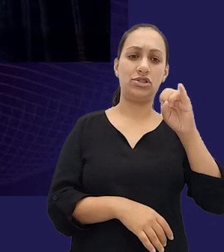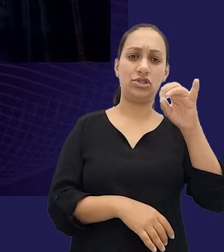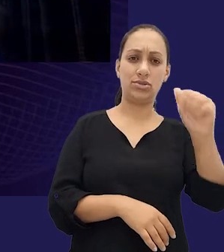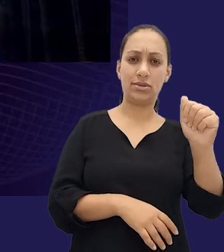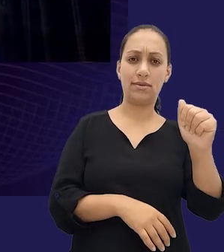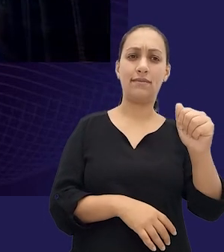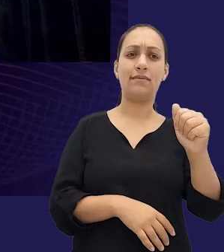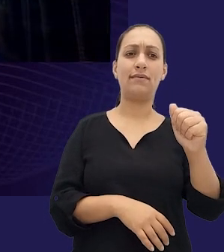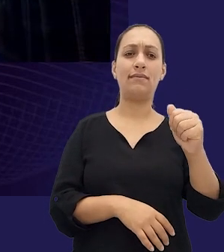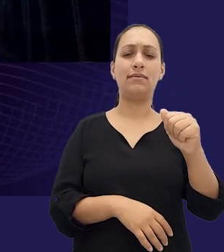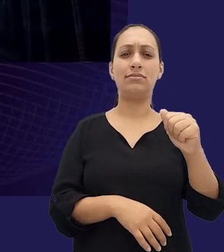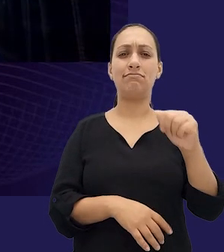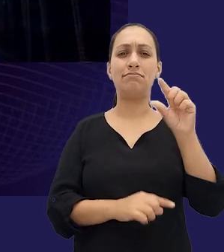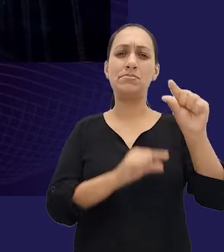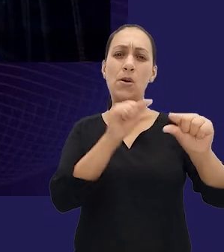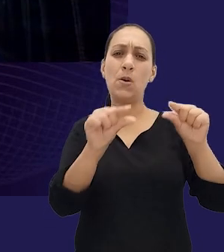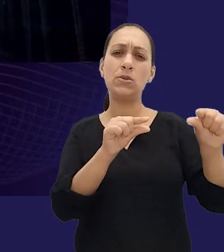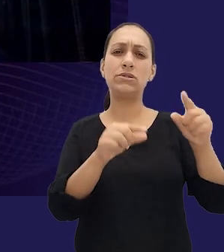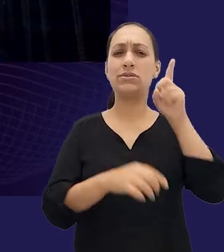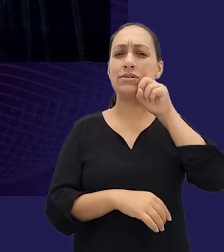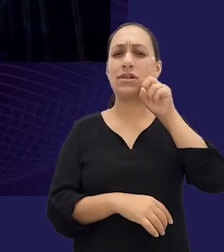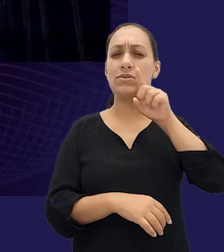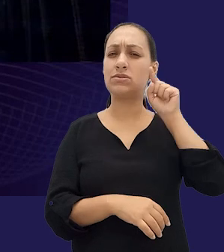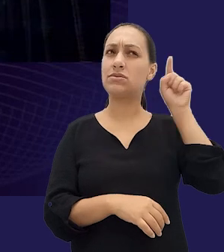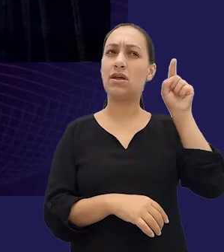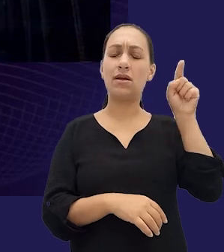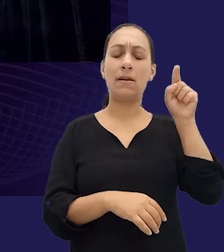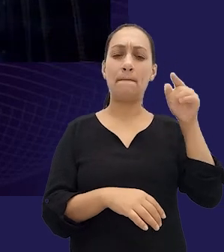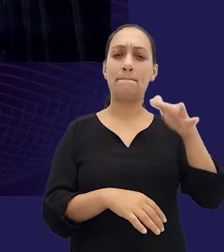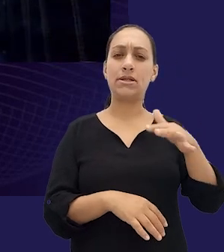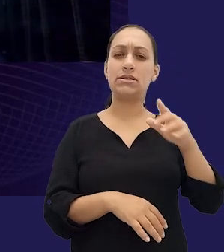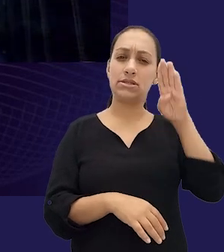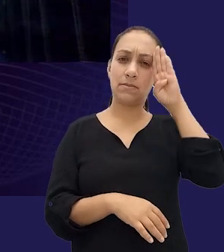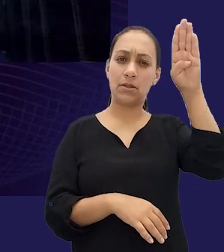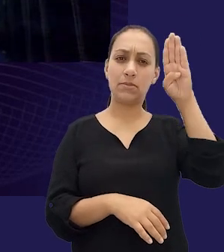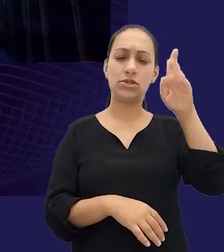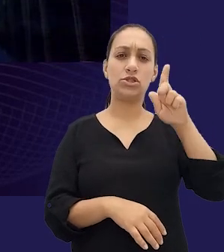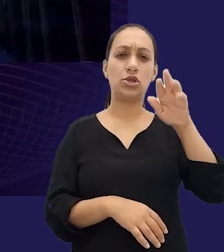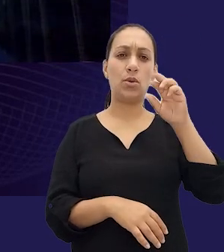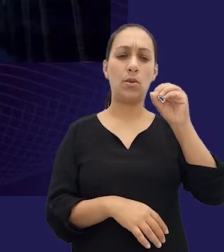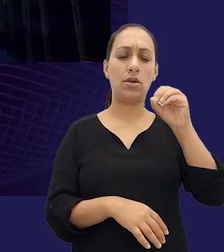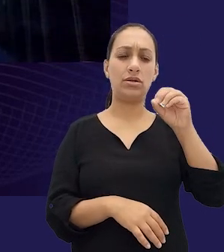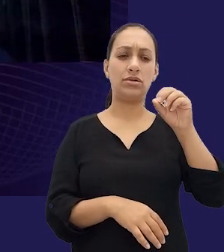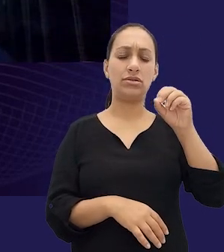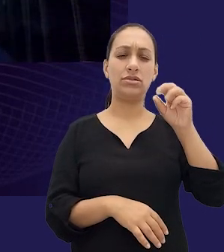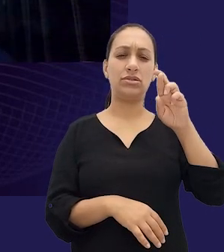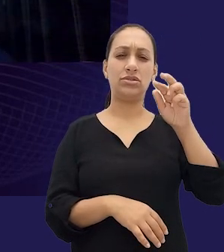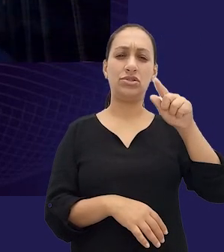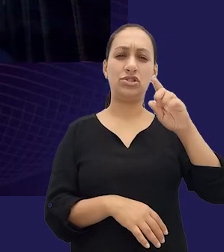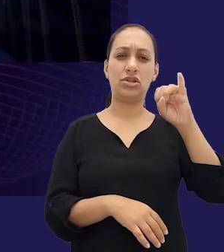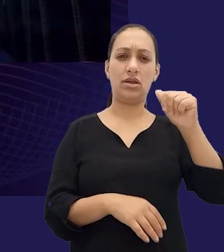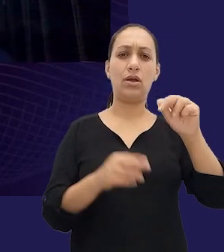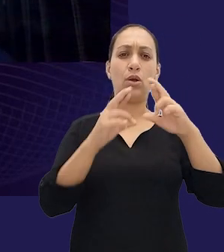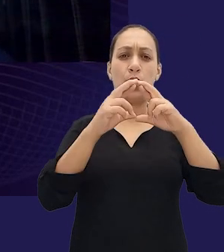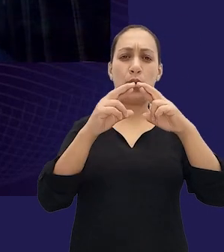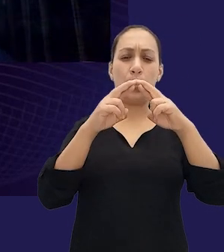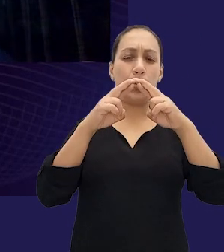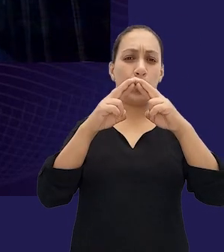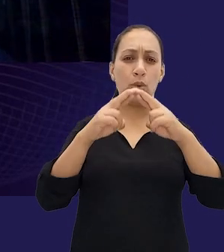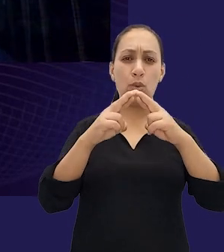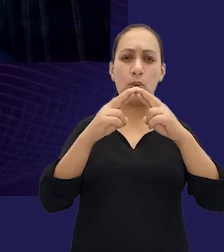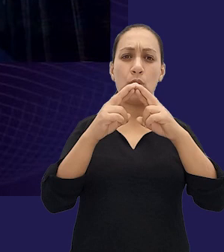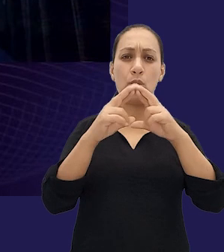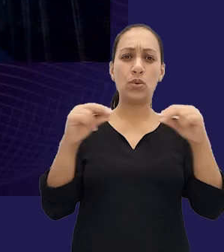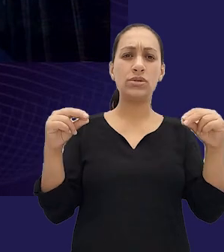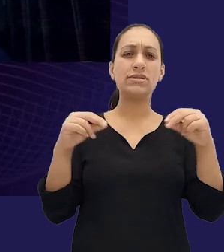alguns locais, muito poucos nos Estados Unidos, mas principalmente na Geórgia, na Rússia, nossa, existem polos,